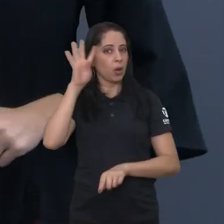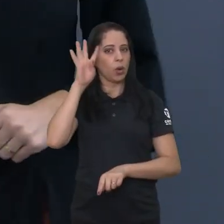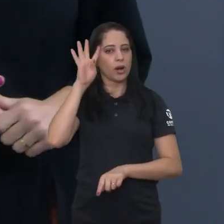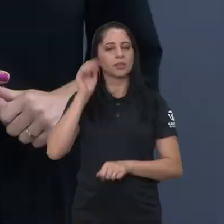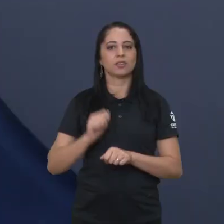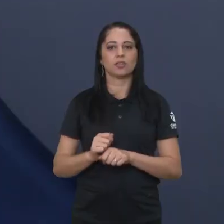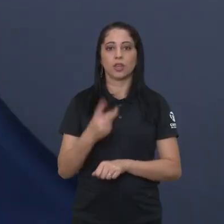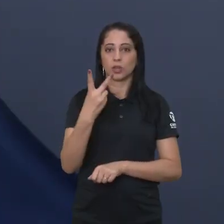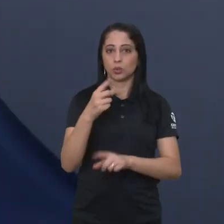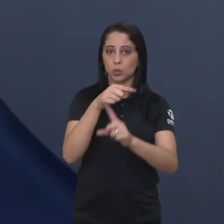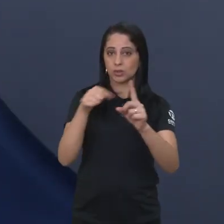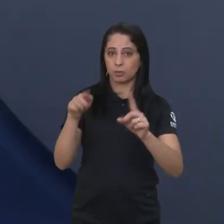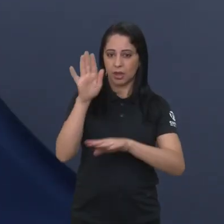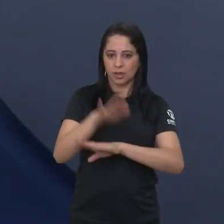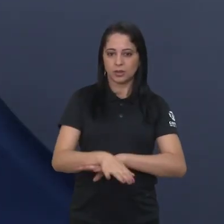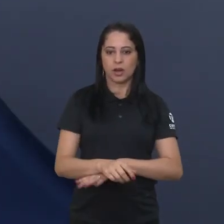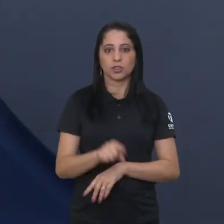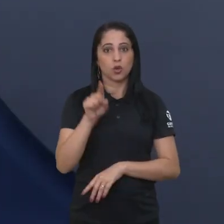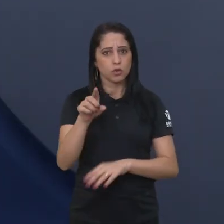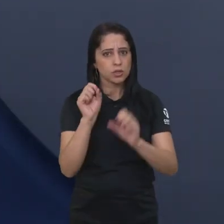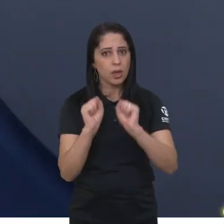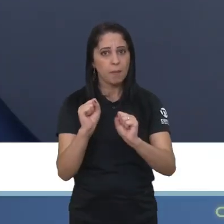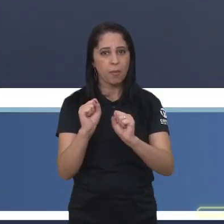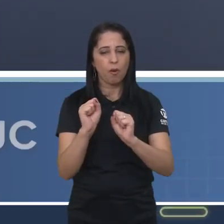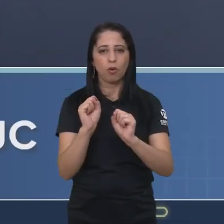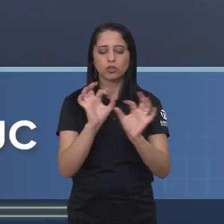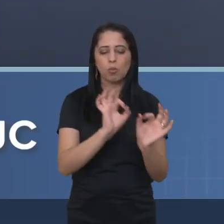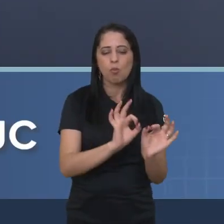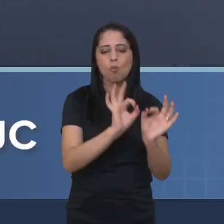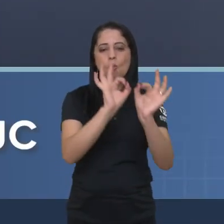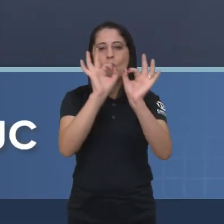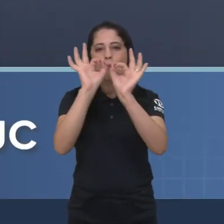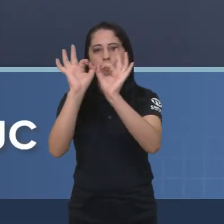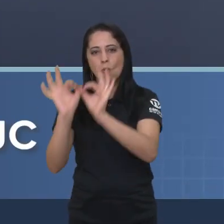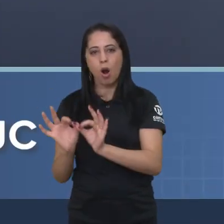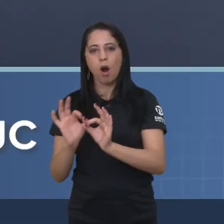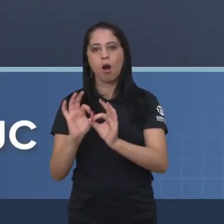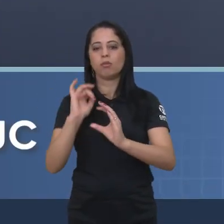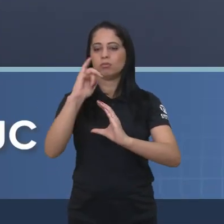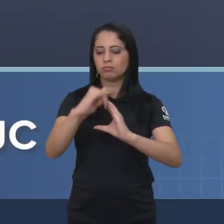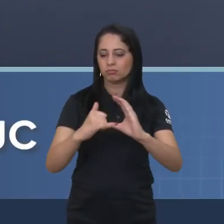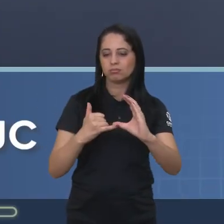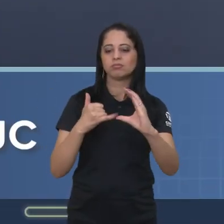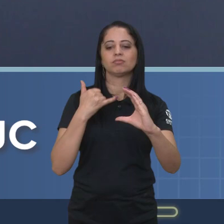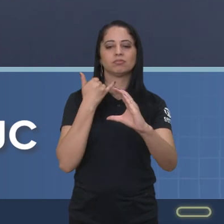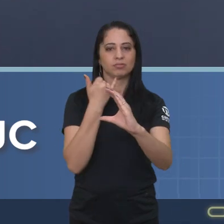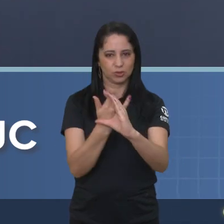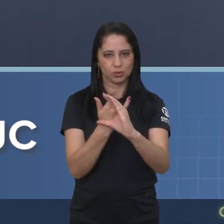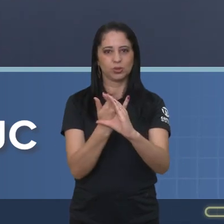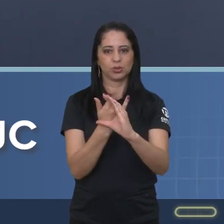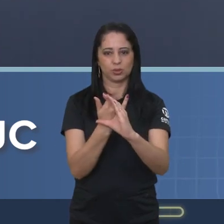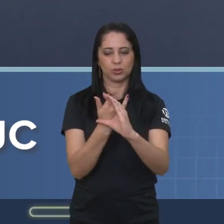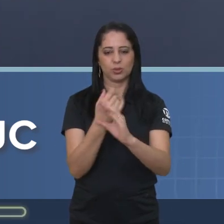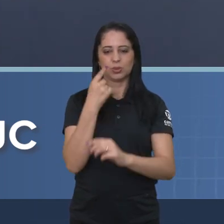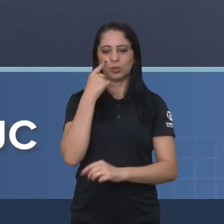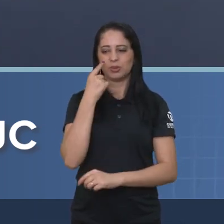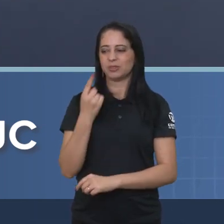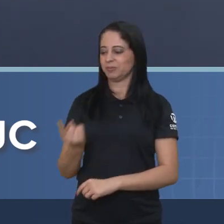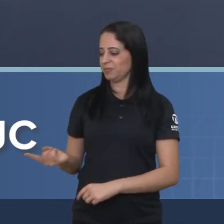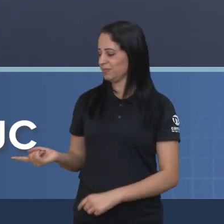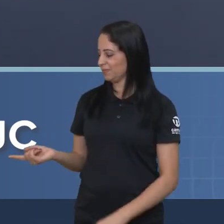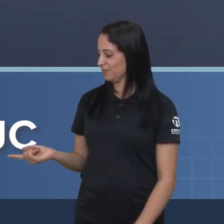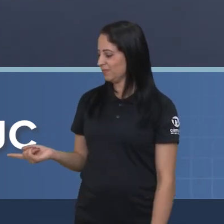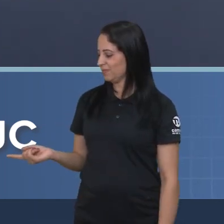mesmo horário. E você pode conferir todas as nossas reportagens, incluindo as do programa de hoje, em nosso canal no YouTube,